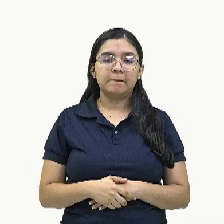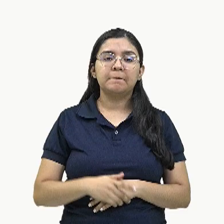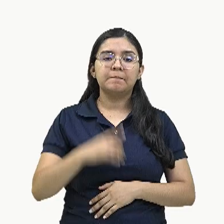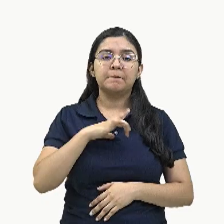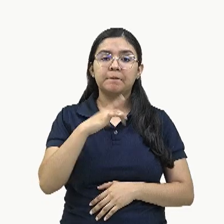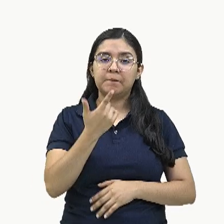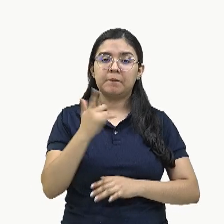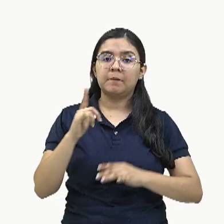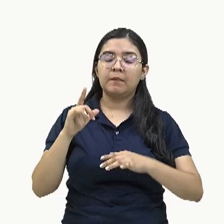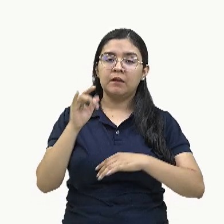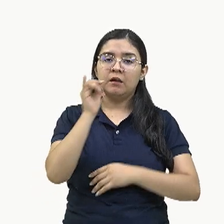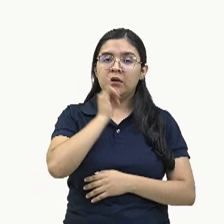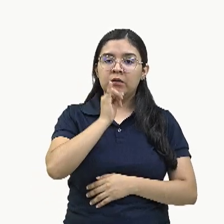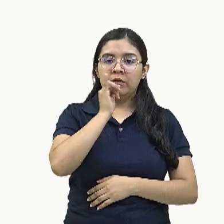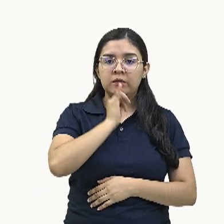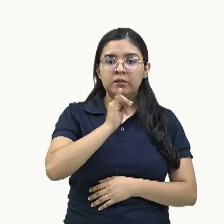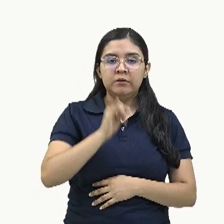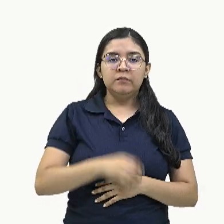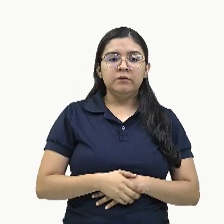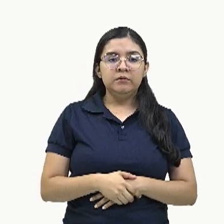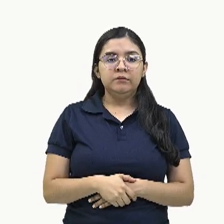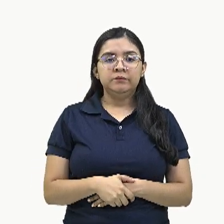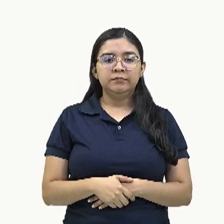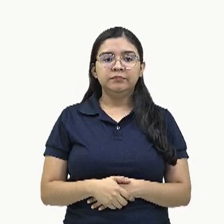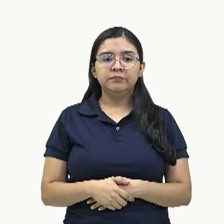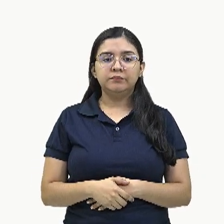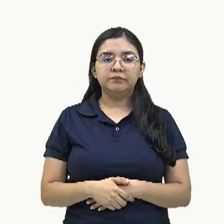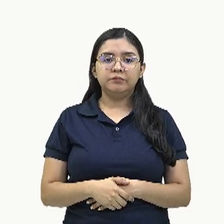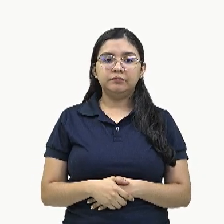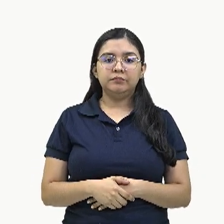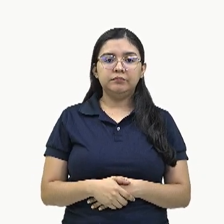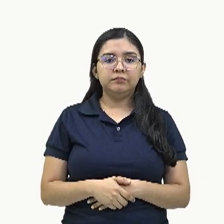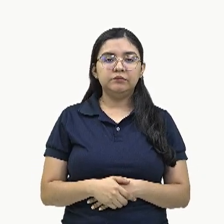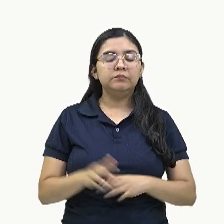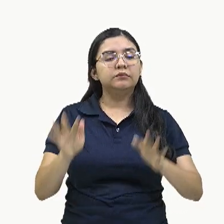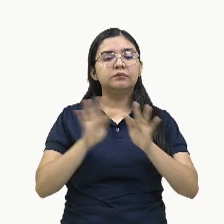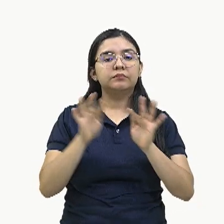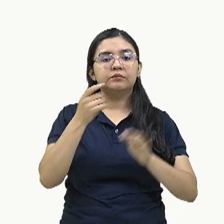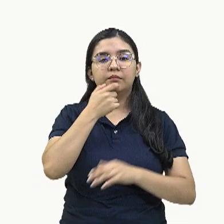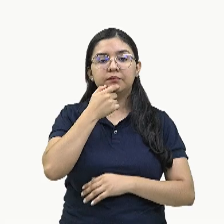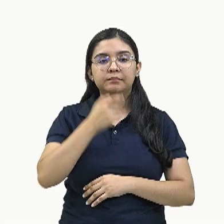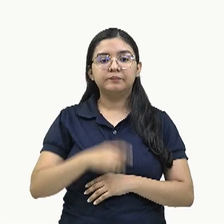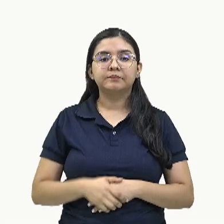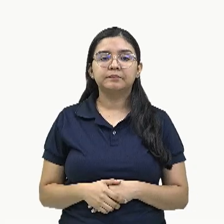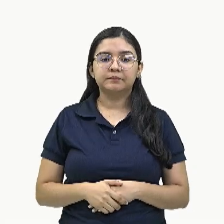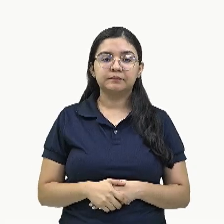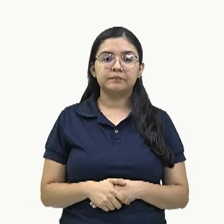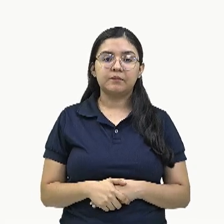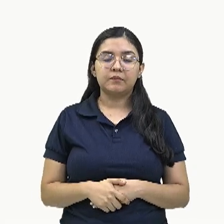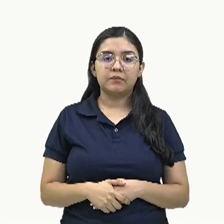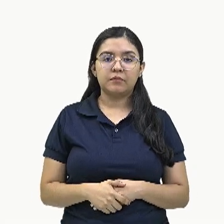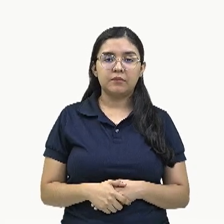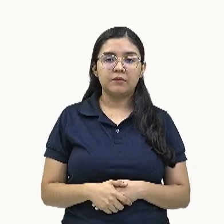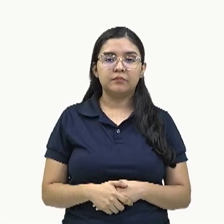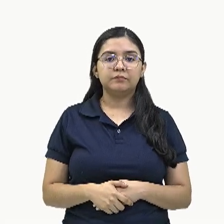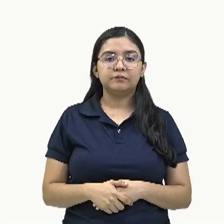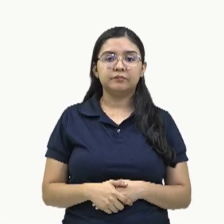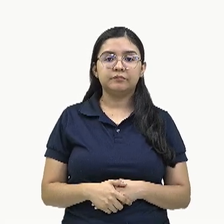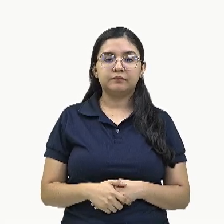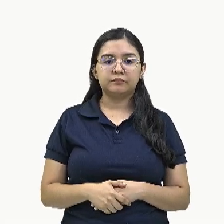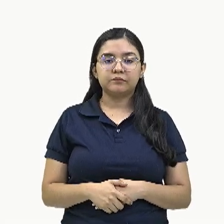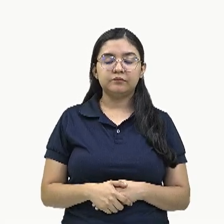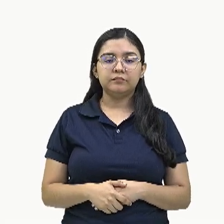aqui. Vamos lá. Do it immediately. E come here. Come